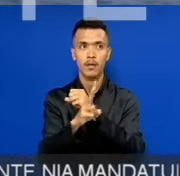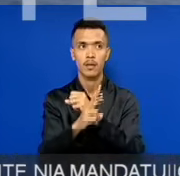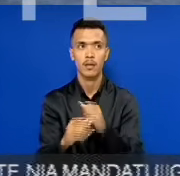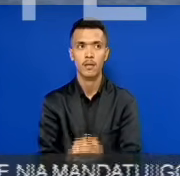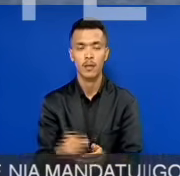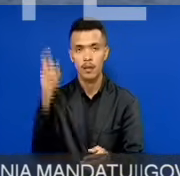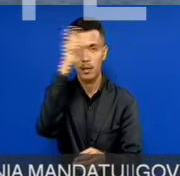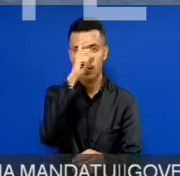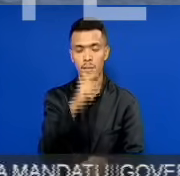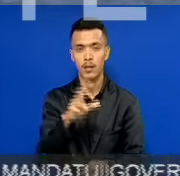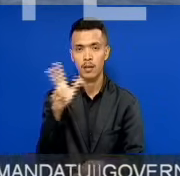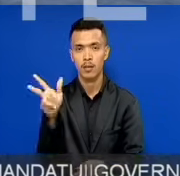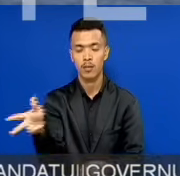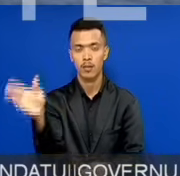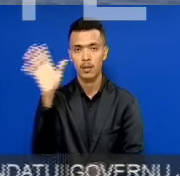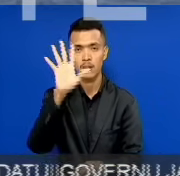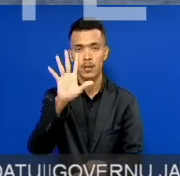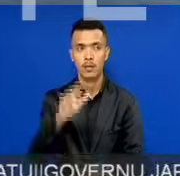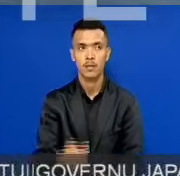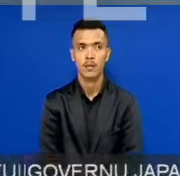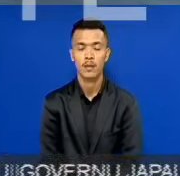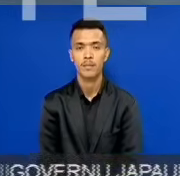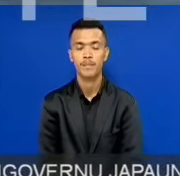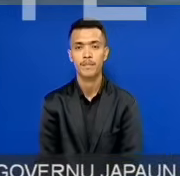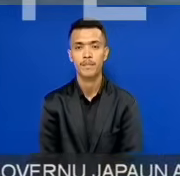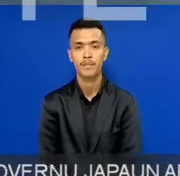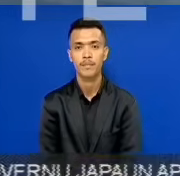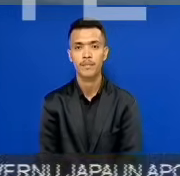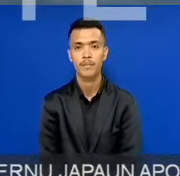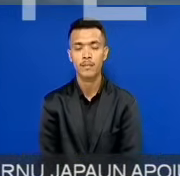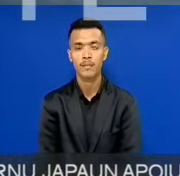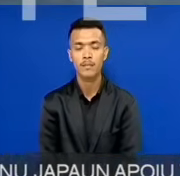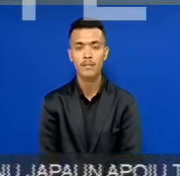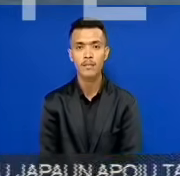idade tolulu rasan lima. Husi Baucau, Pedro de Almeida, ba Artetel.